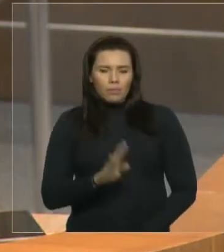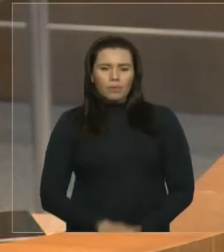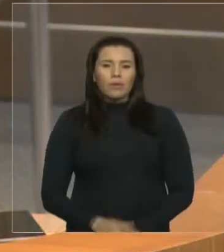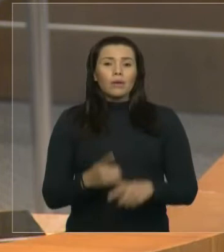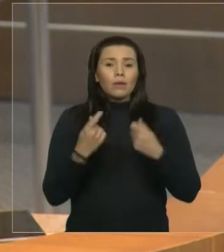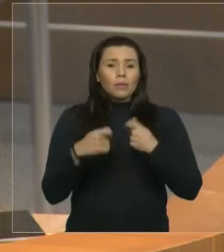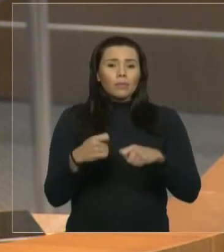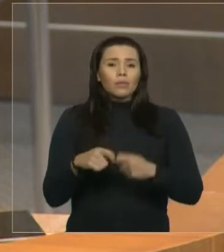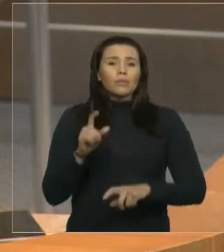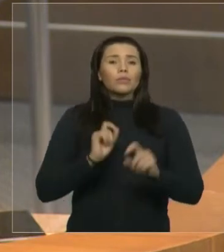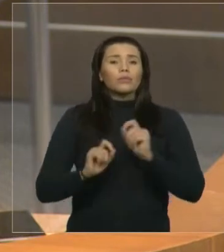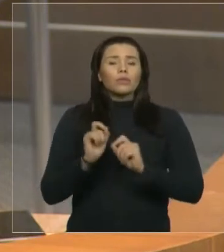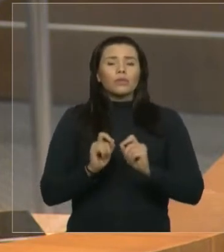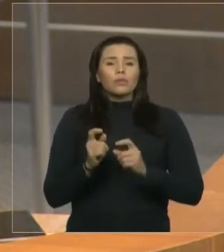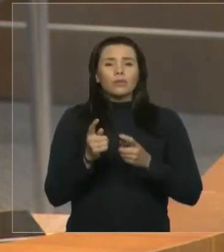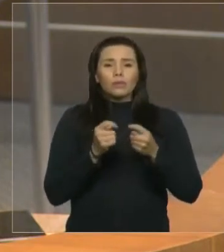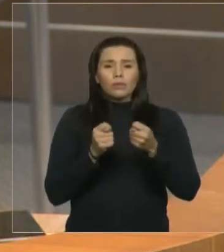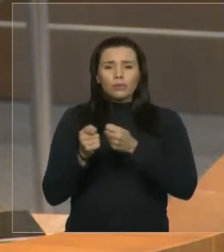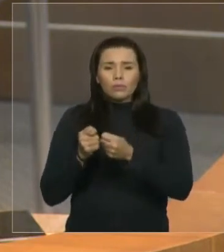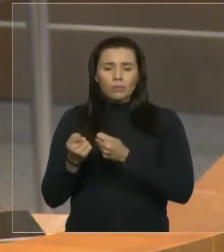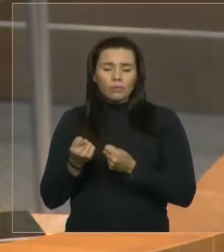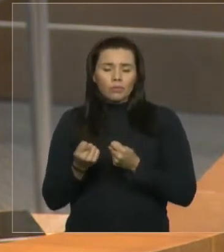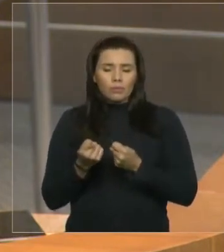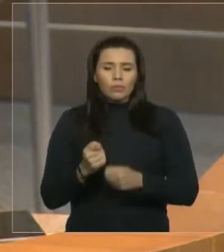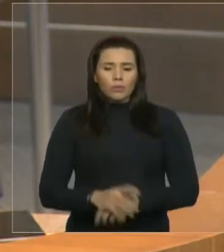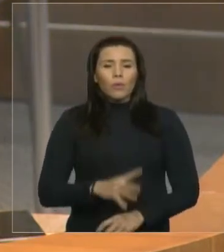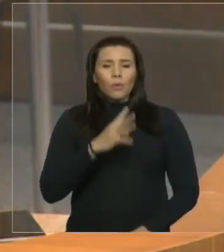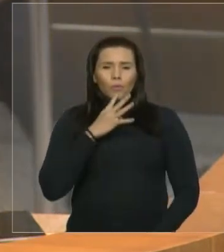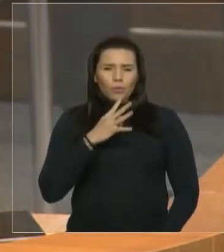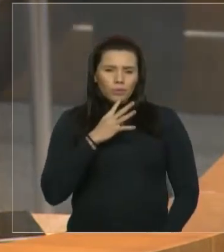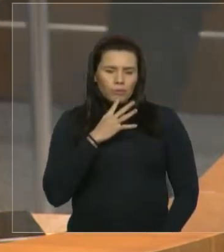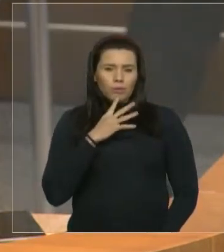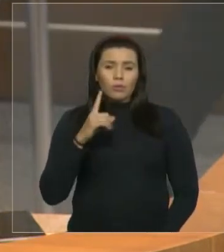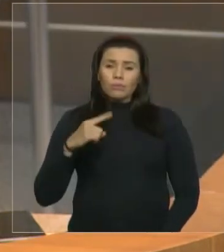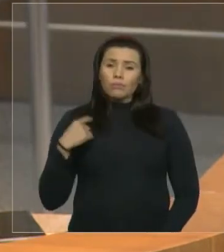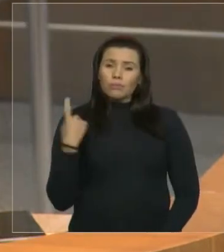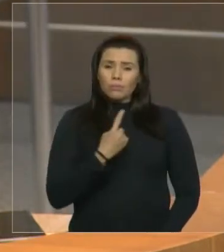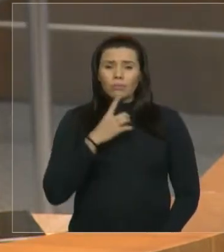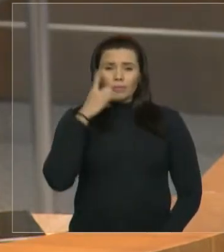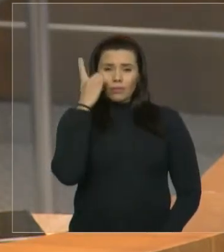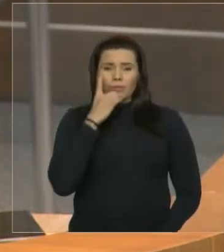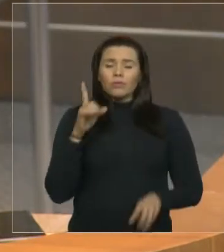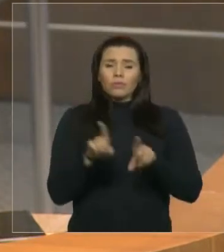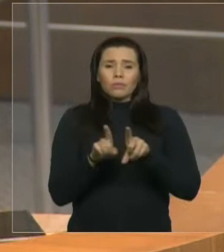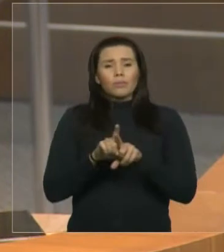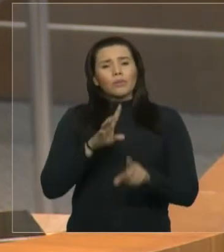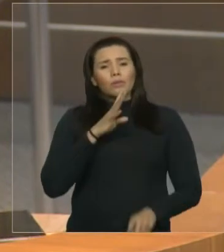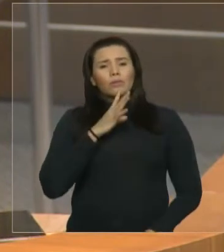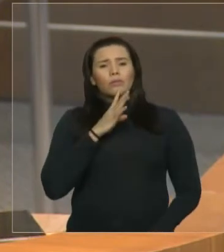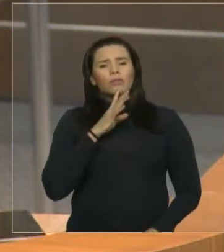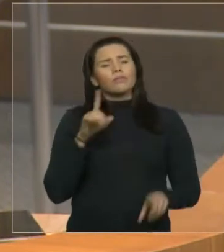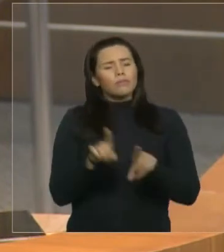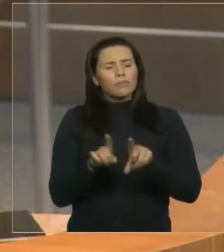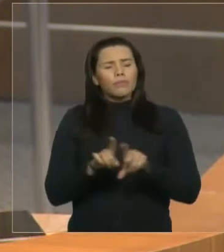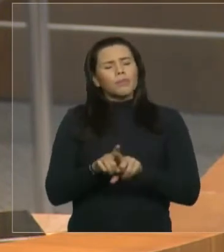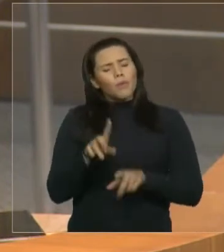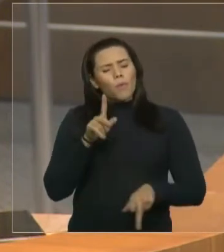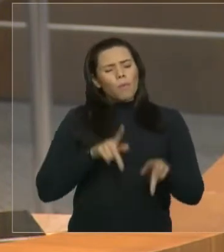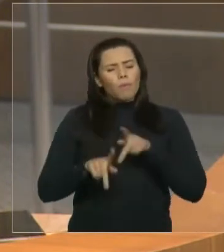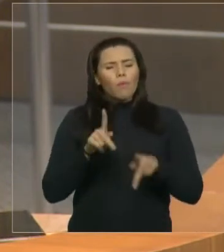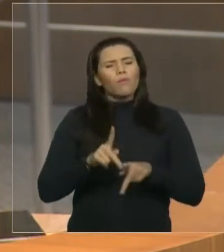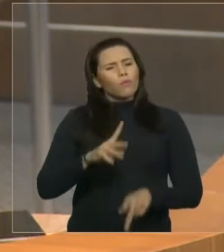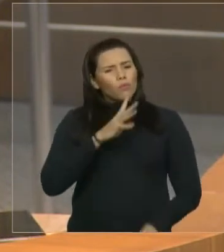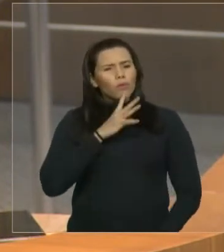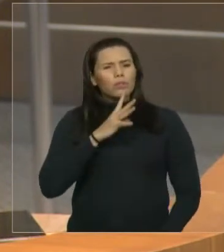os administradores conhecer, para nós, deputados, conhecer, e a população também se informar que um